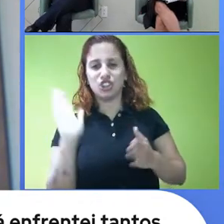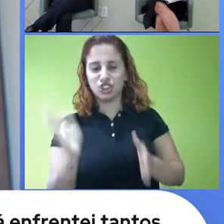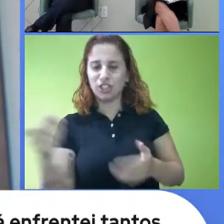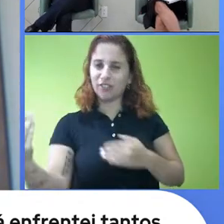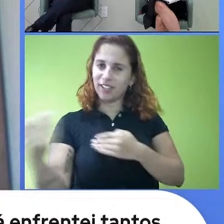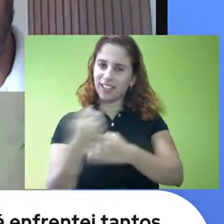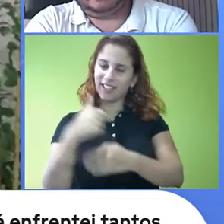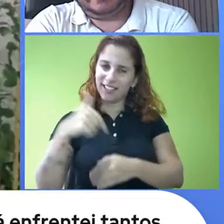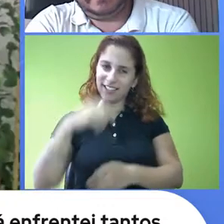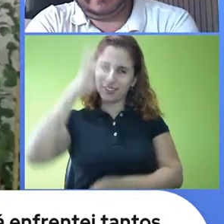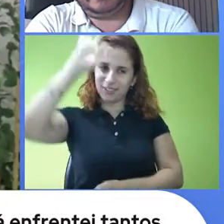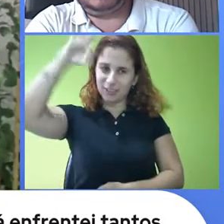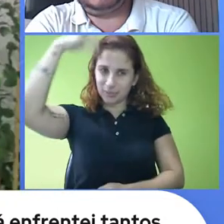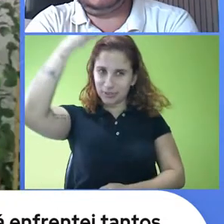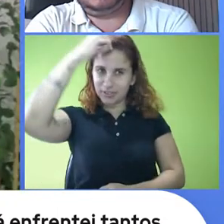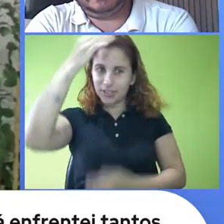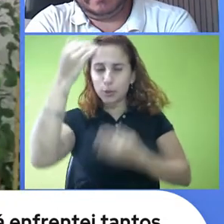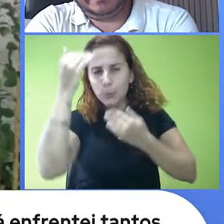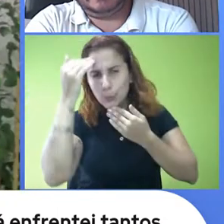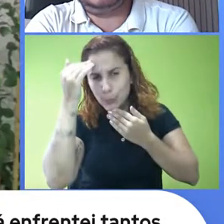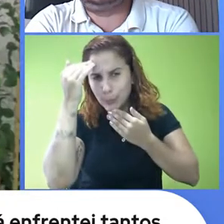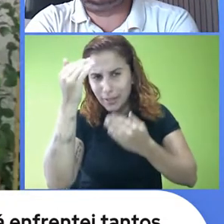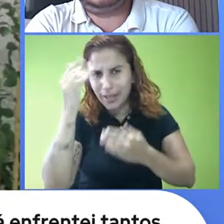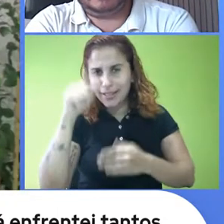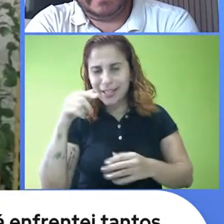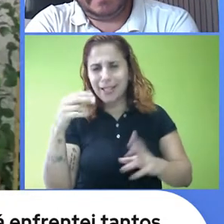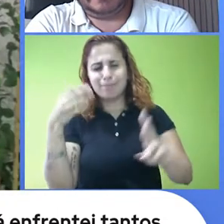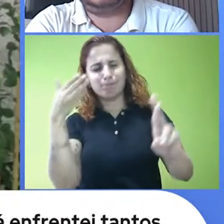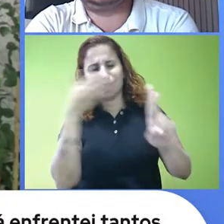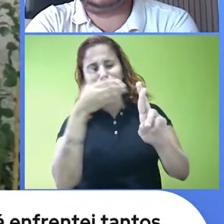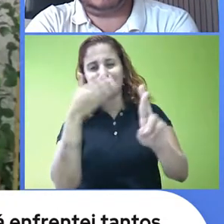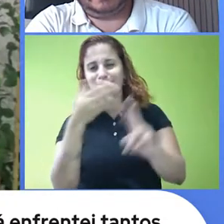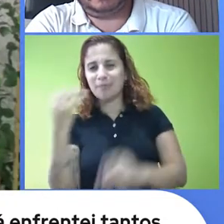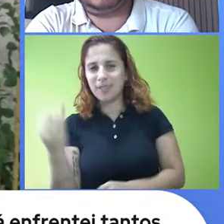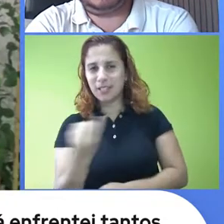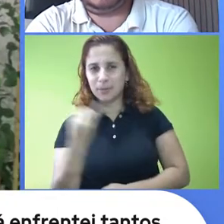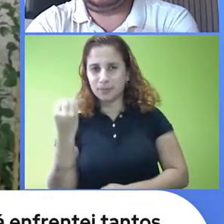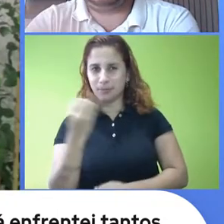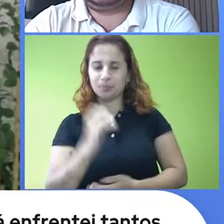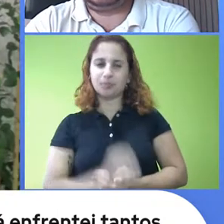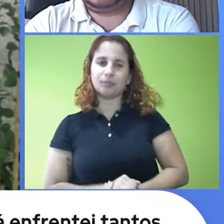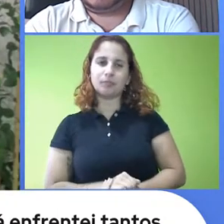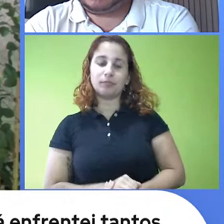é uma grande referência para todos nós. Nara, até para a gente poder conversar, tem